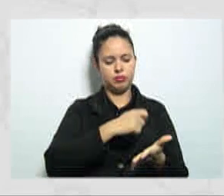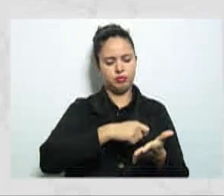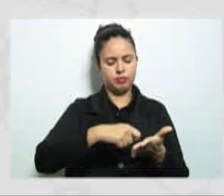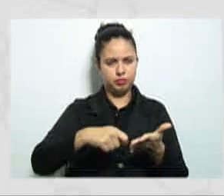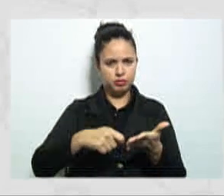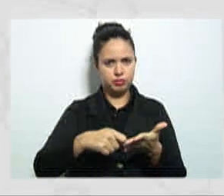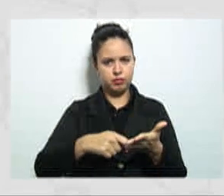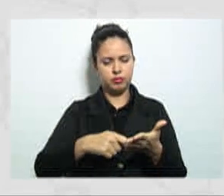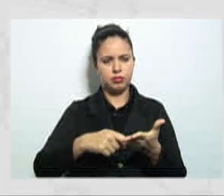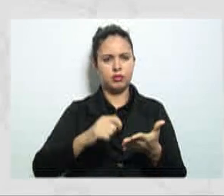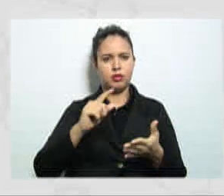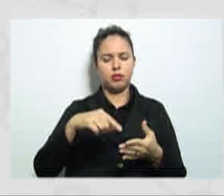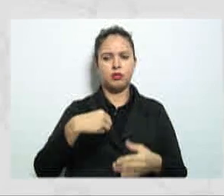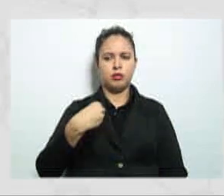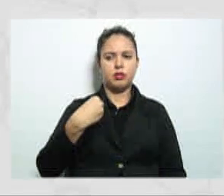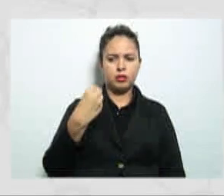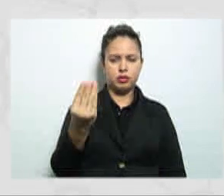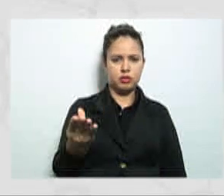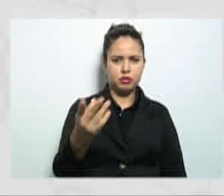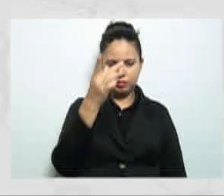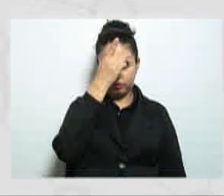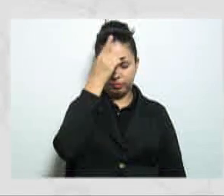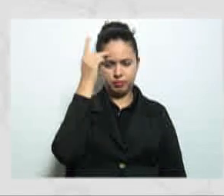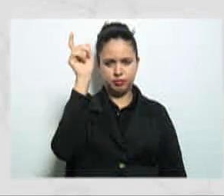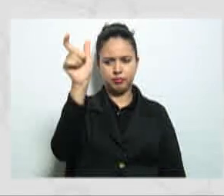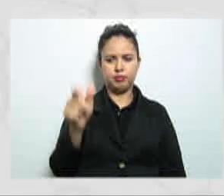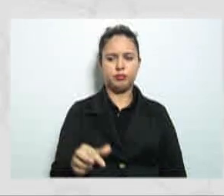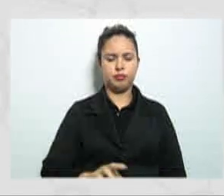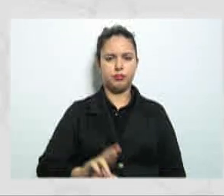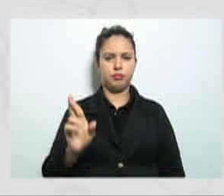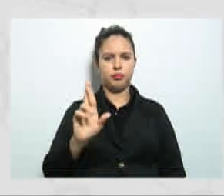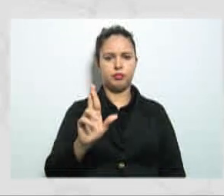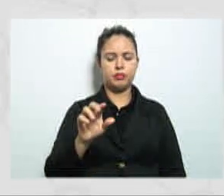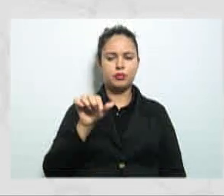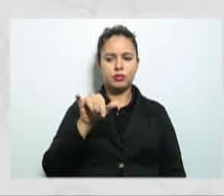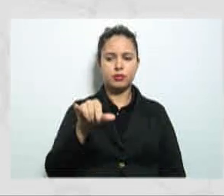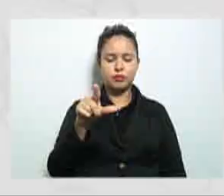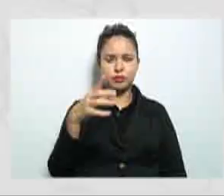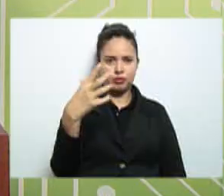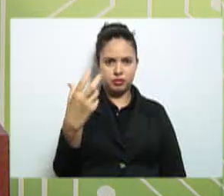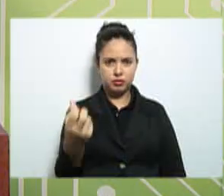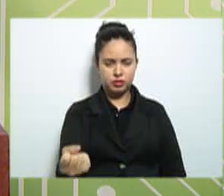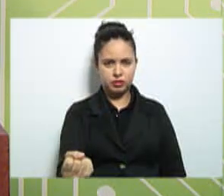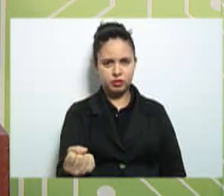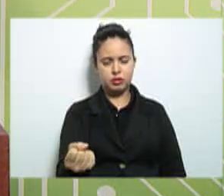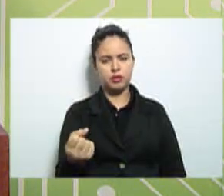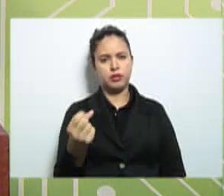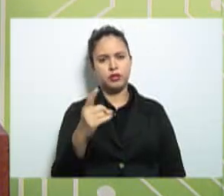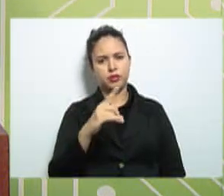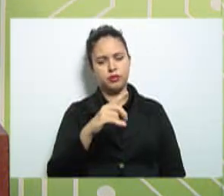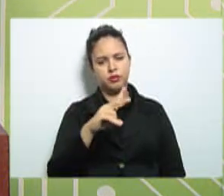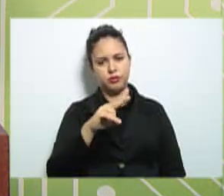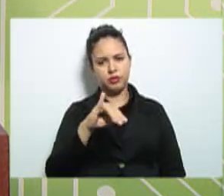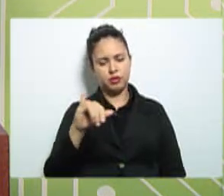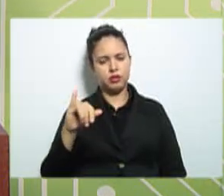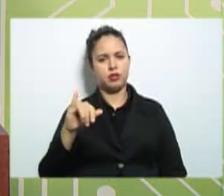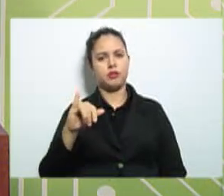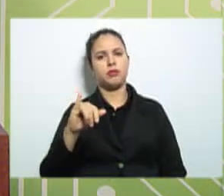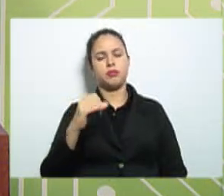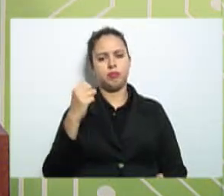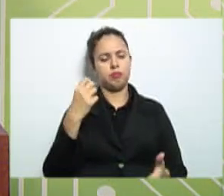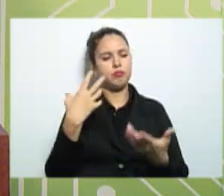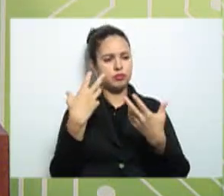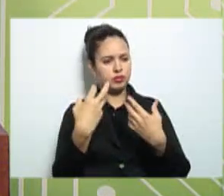assinar. E vou entregar para a pessoa competente. E aí, se ela aceitar o meu pedido, ela vai escrever deferido. Se ela